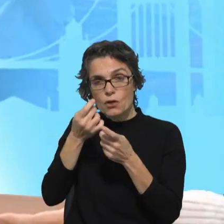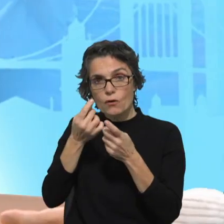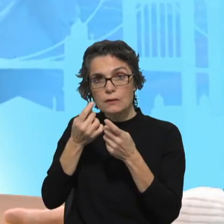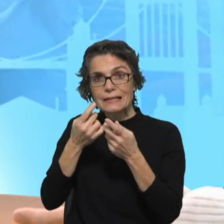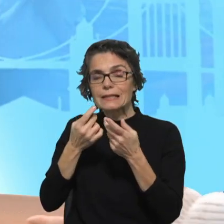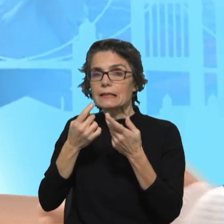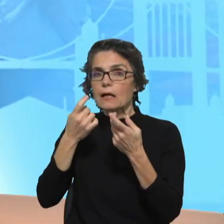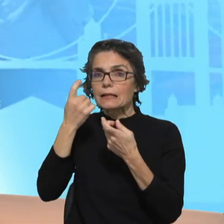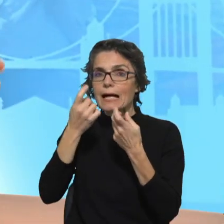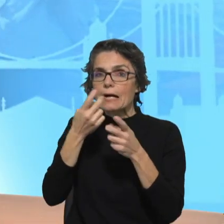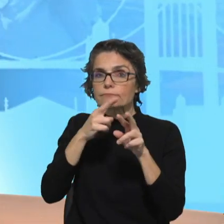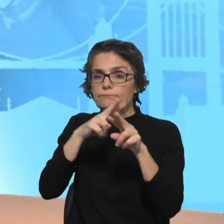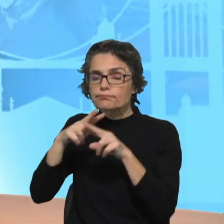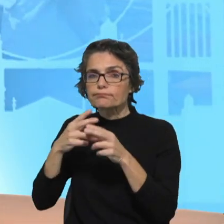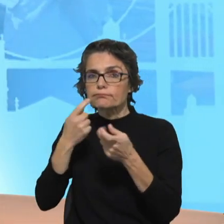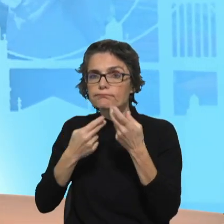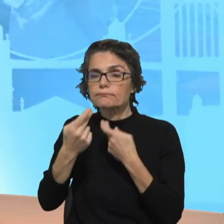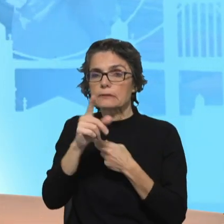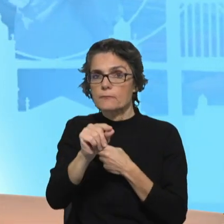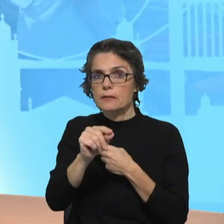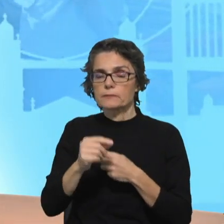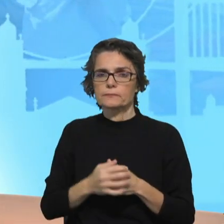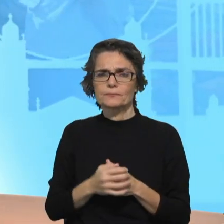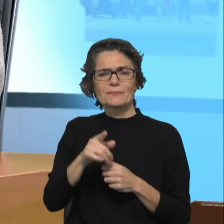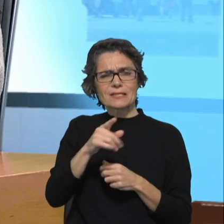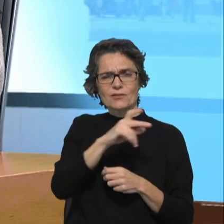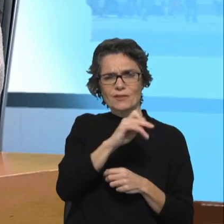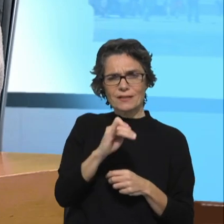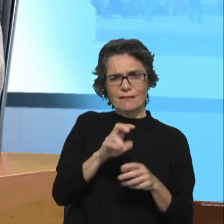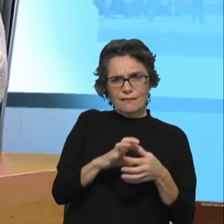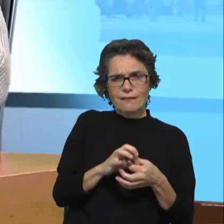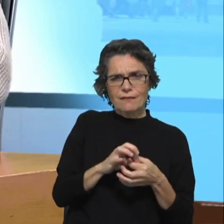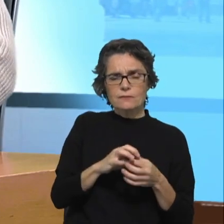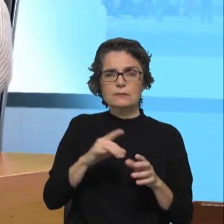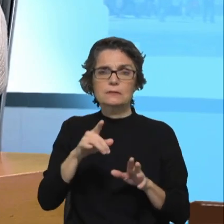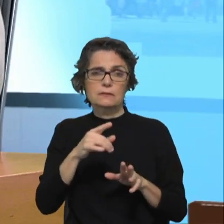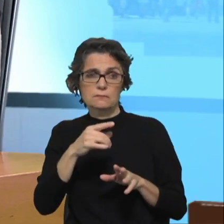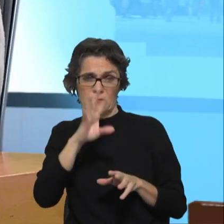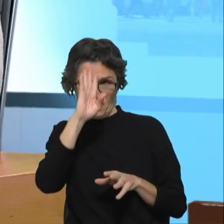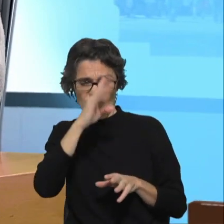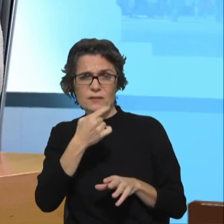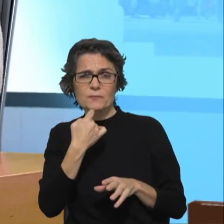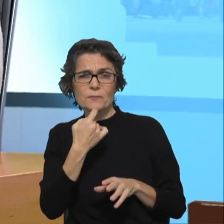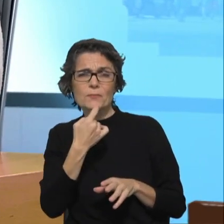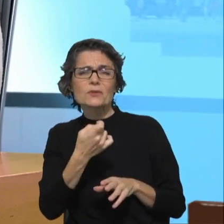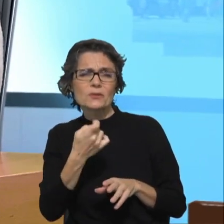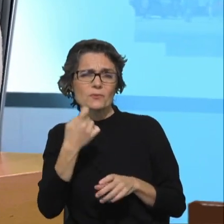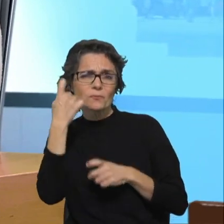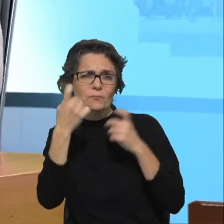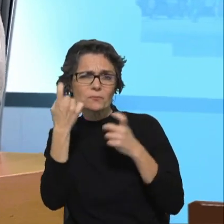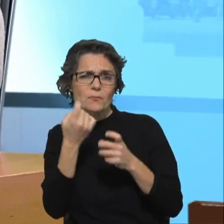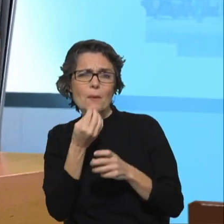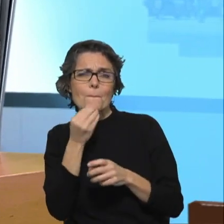tudo o que a inteligência artificial mais se distancia, se calhar. Não sei. Já uma vez experimentaste no ChatGPT desenvolver pensamento crítico? É